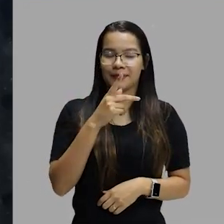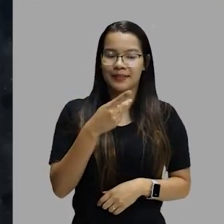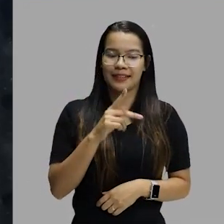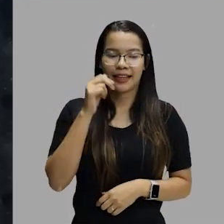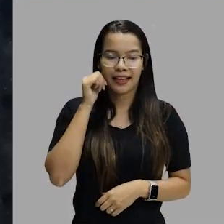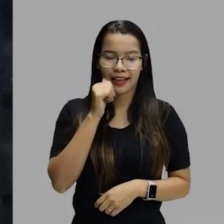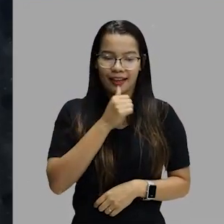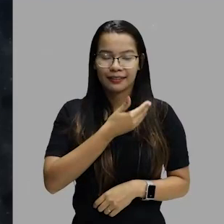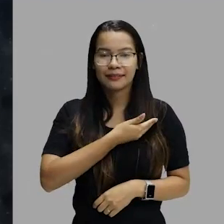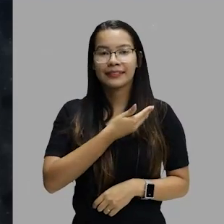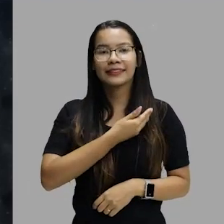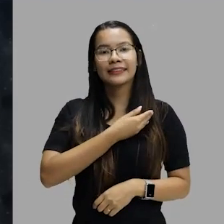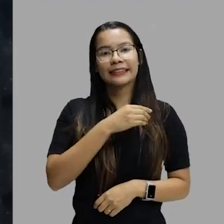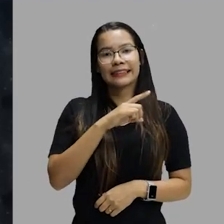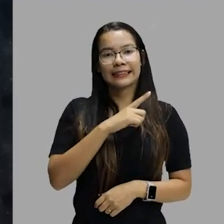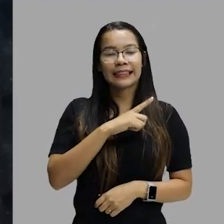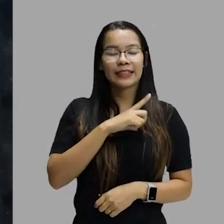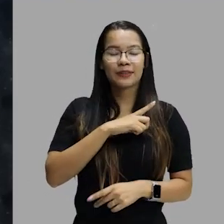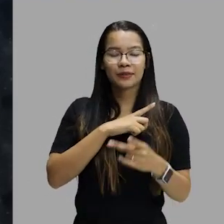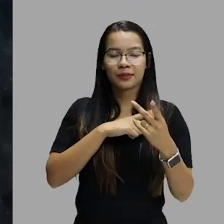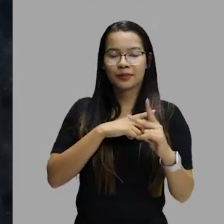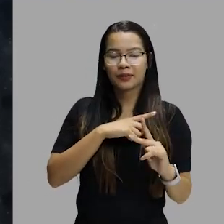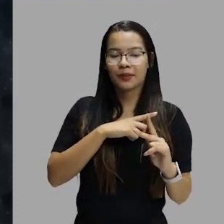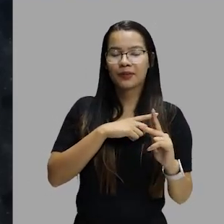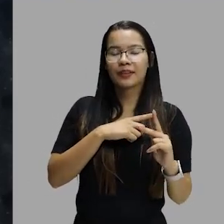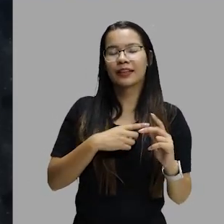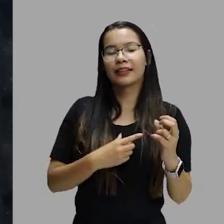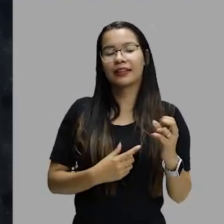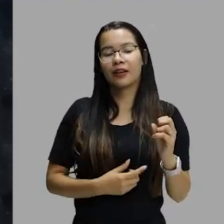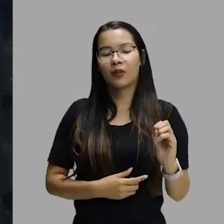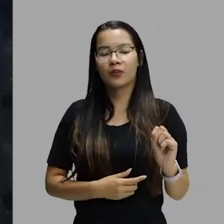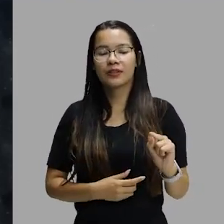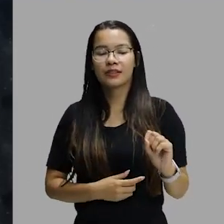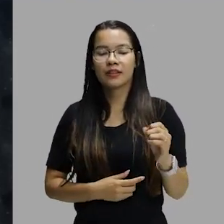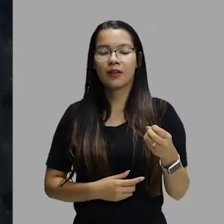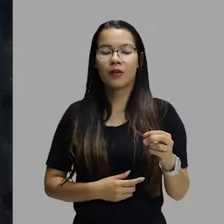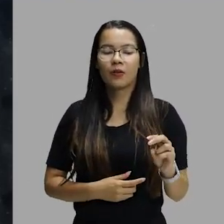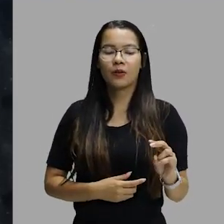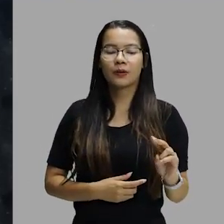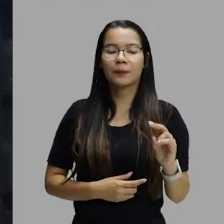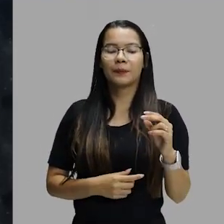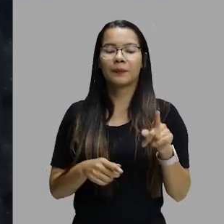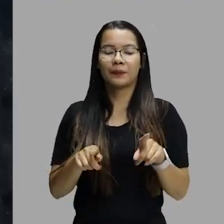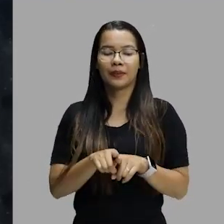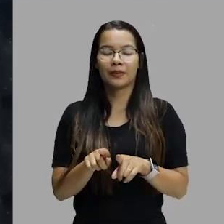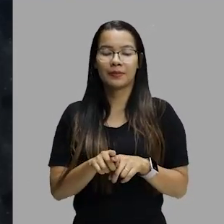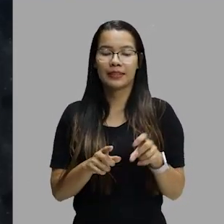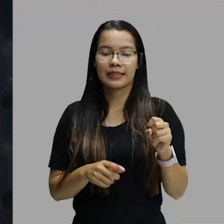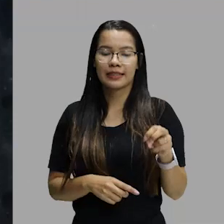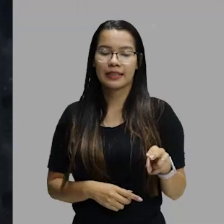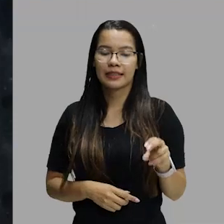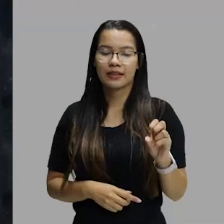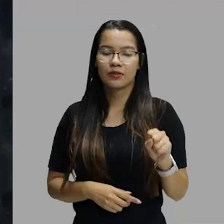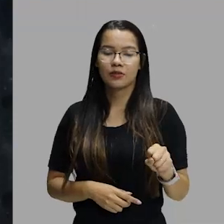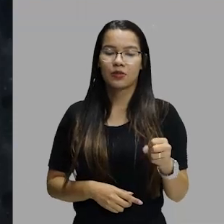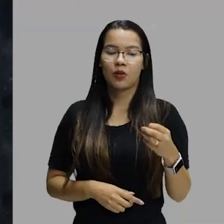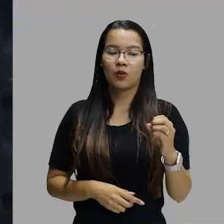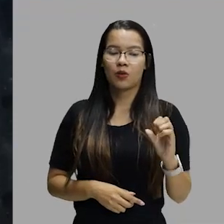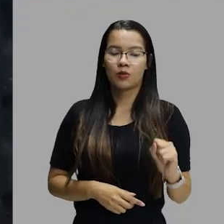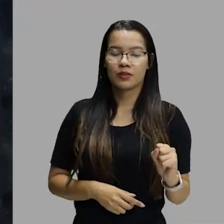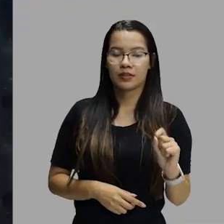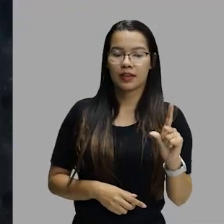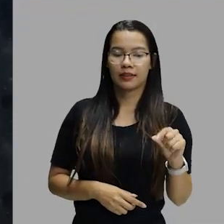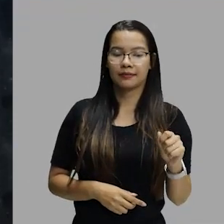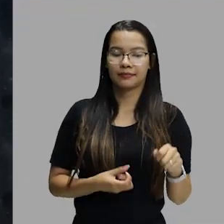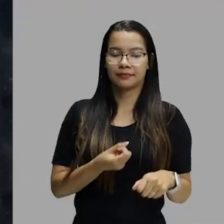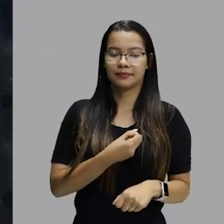eu tenho os e seus, acompanhando amigos, que é substantivo. Os é numeral e seus